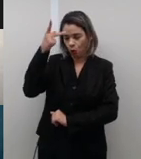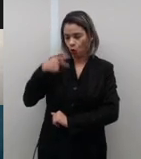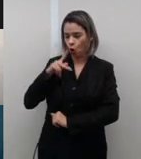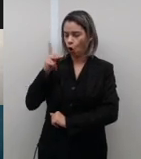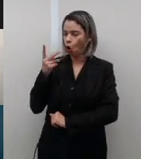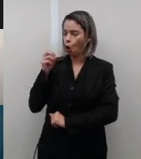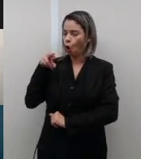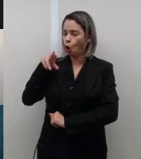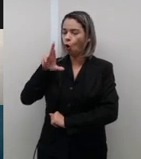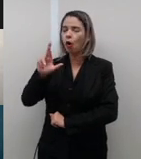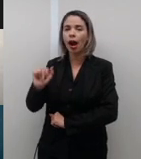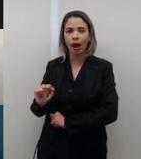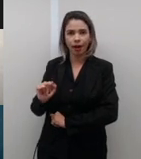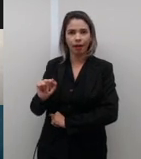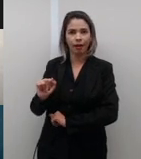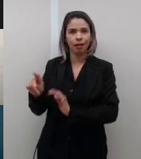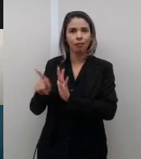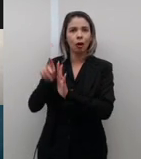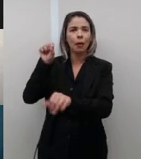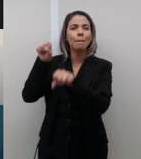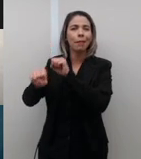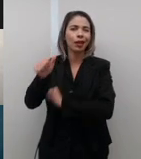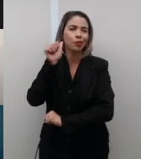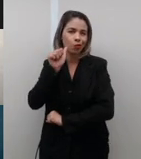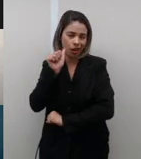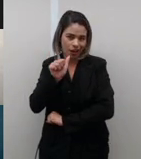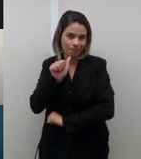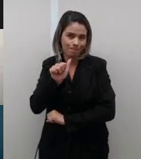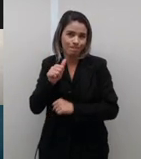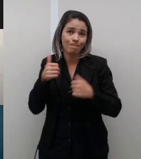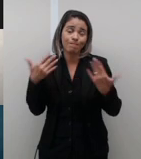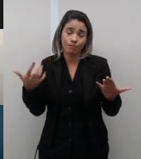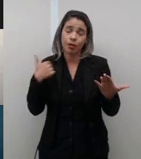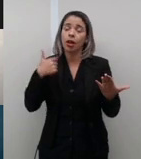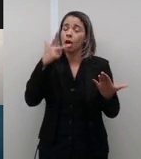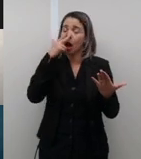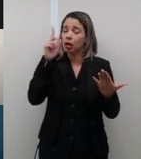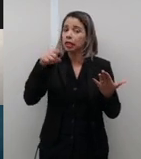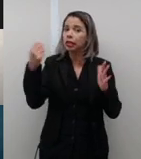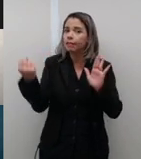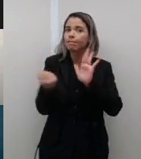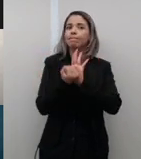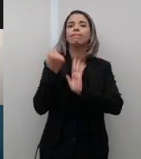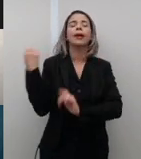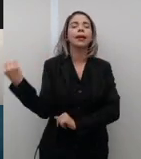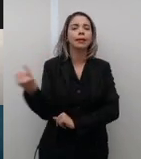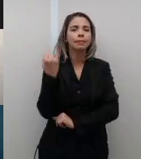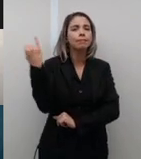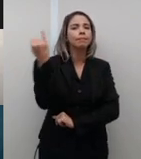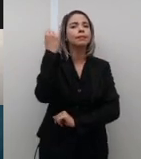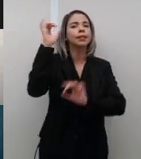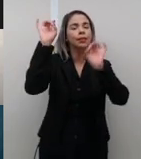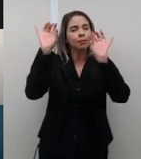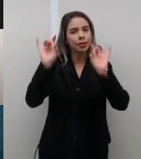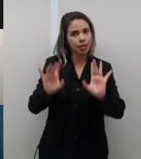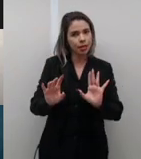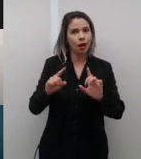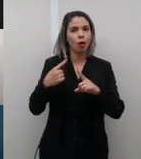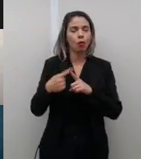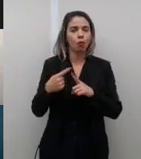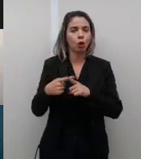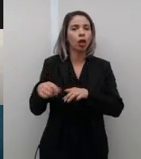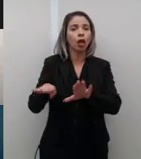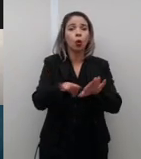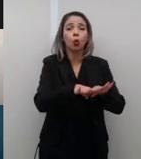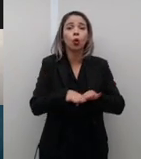feminicídio. Eu penso que esse julgamento é emblemático, a Corte julgou unanimemente.